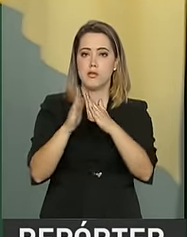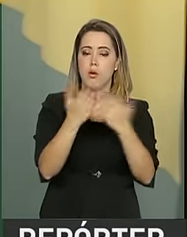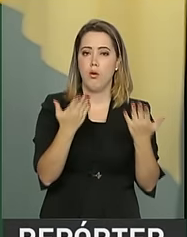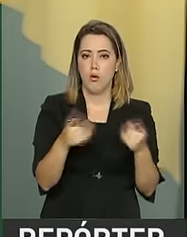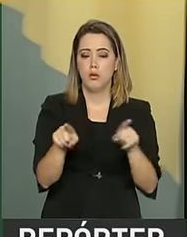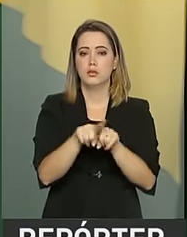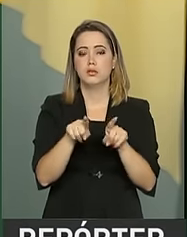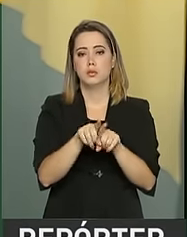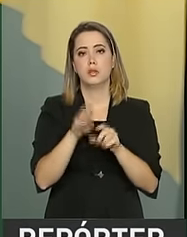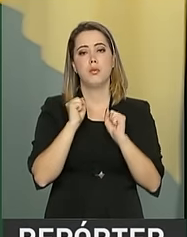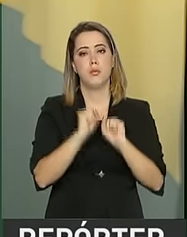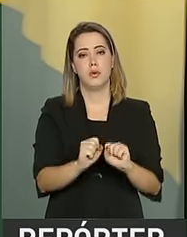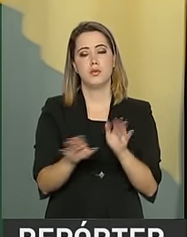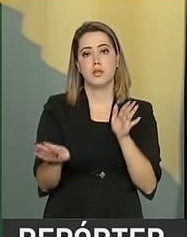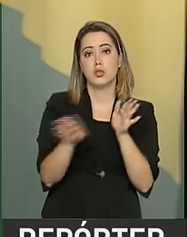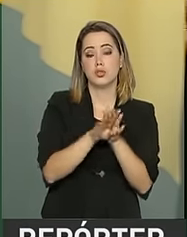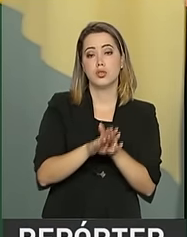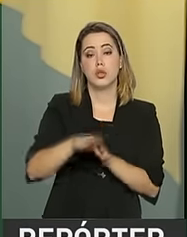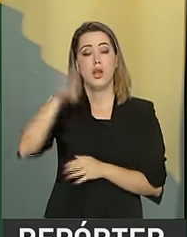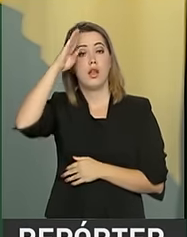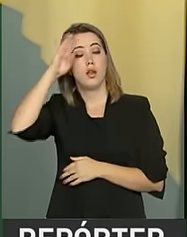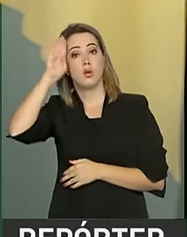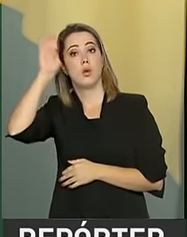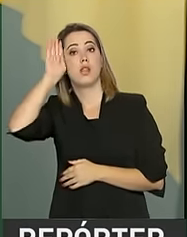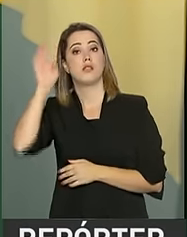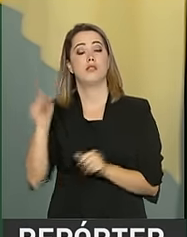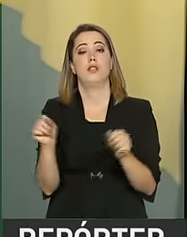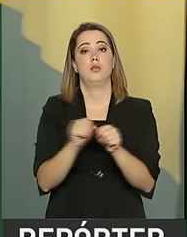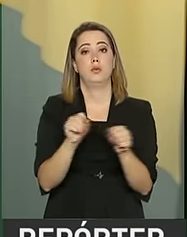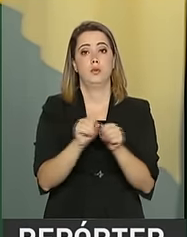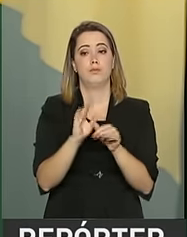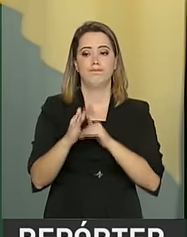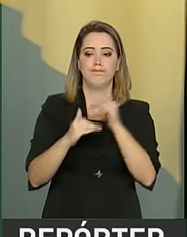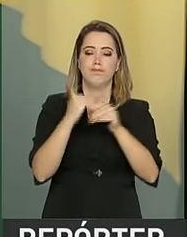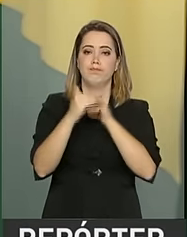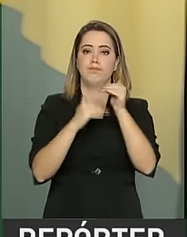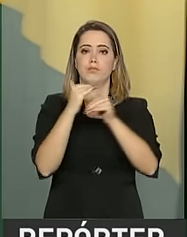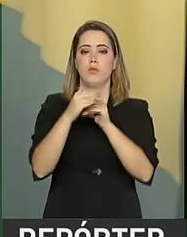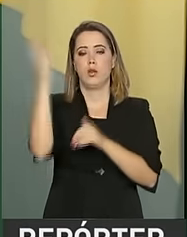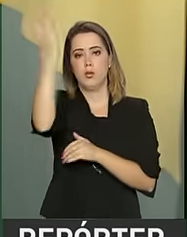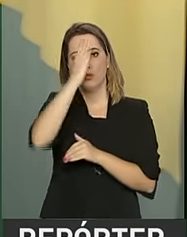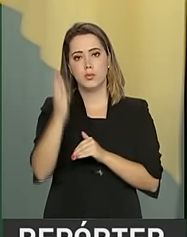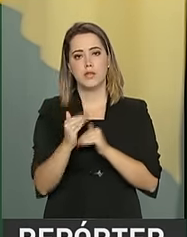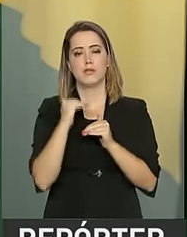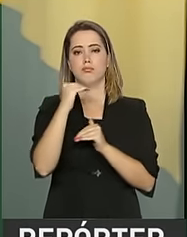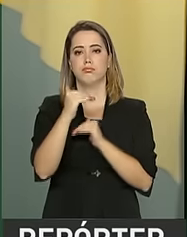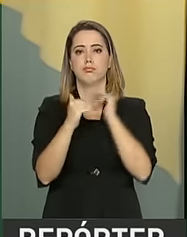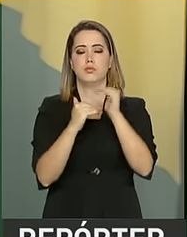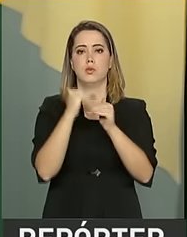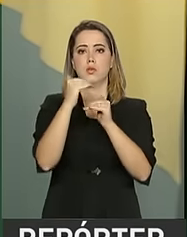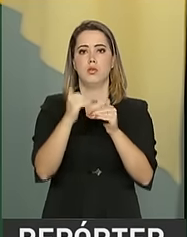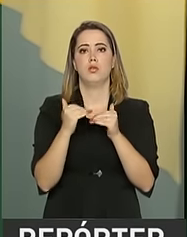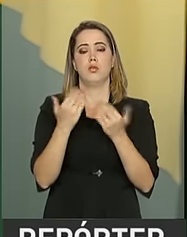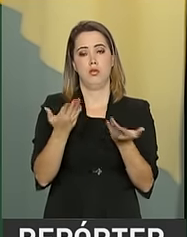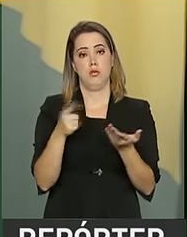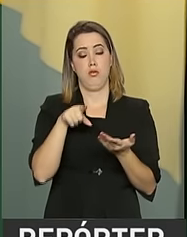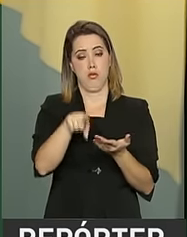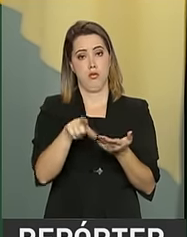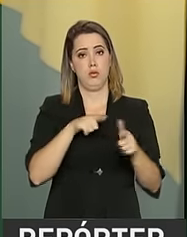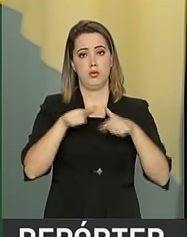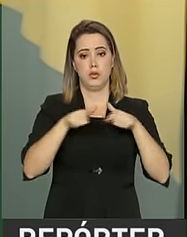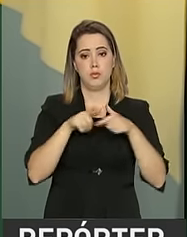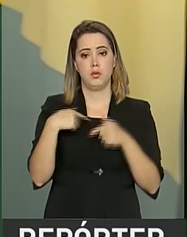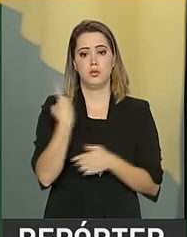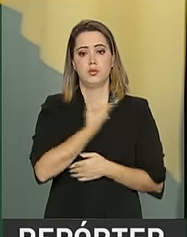fundamental possam chegar às universidades e fazer cada vez mais o Brasil crescer como este ato que